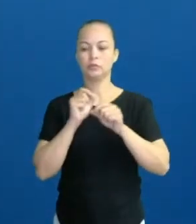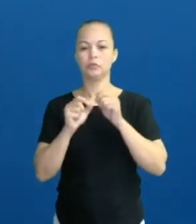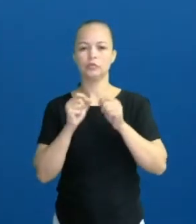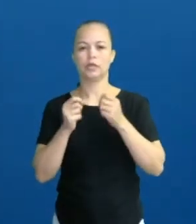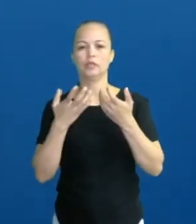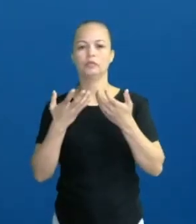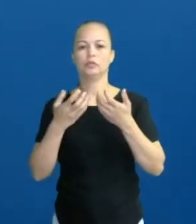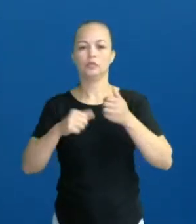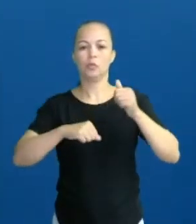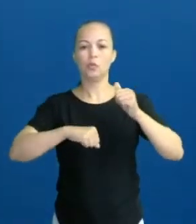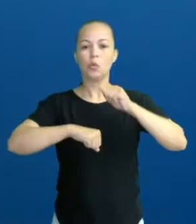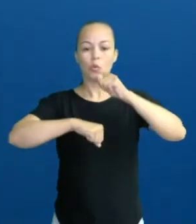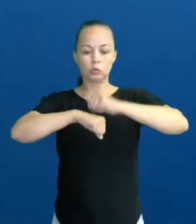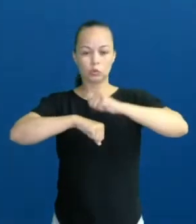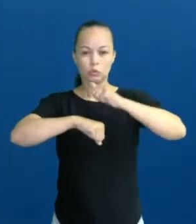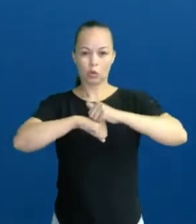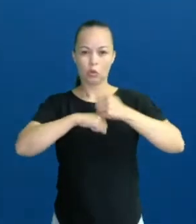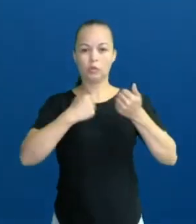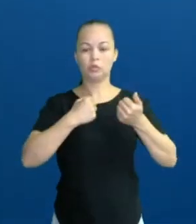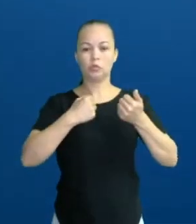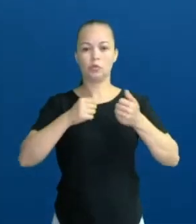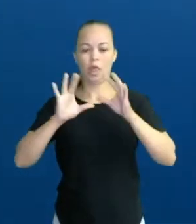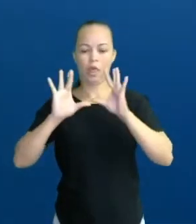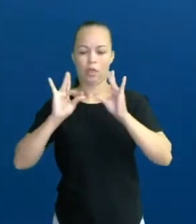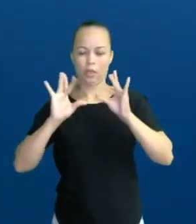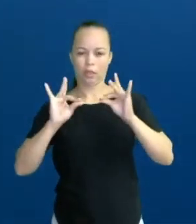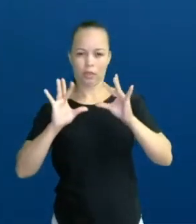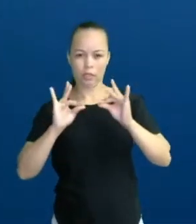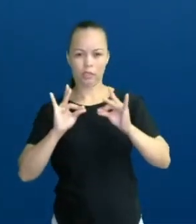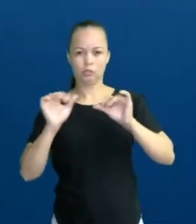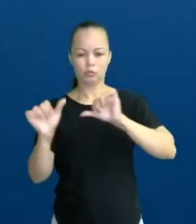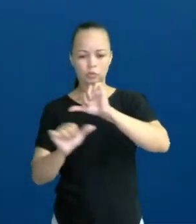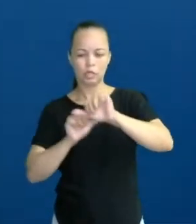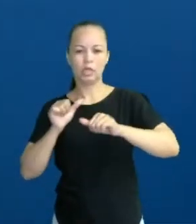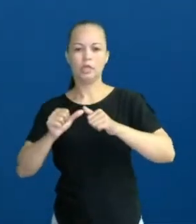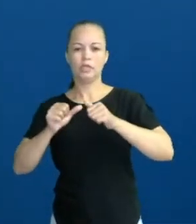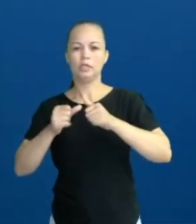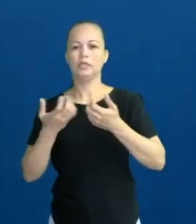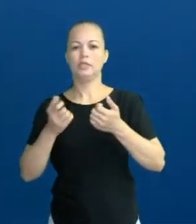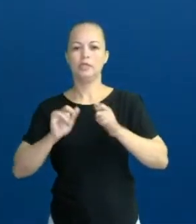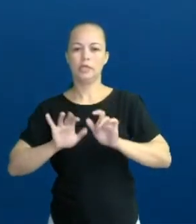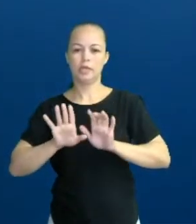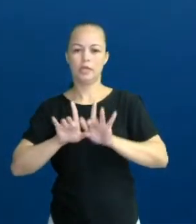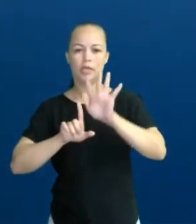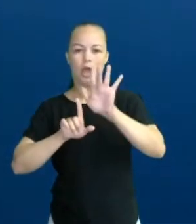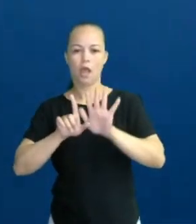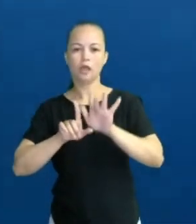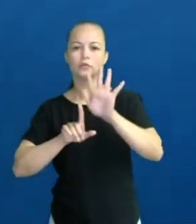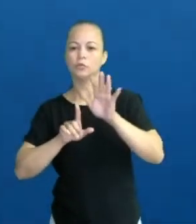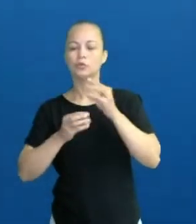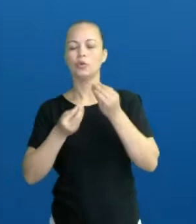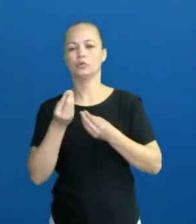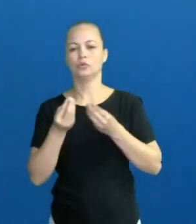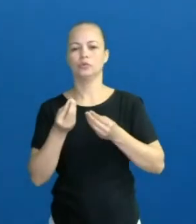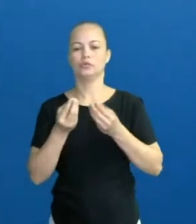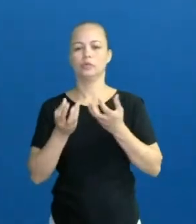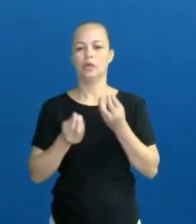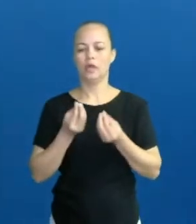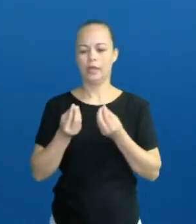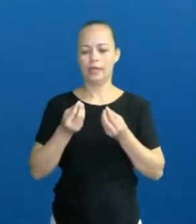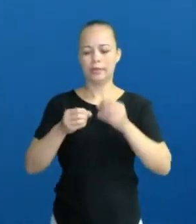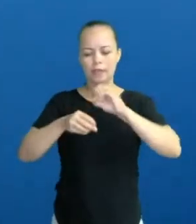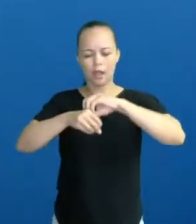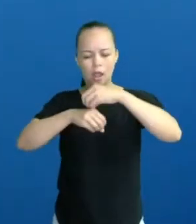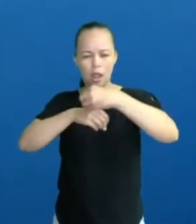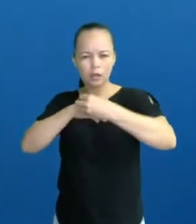do estado sólido, para o estado líquido, para o estado gasoso, na forma de vapor, você pode ver que essa interação entre as moléculas,